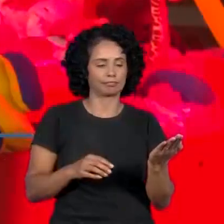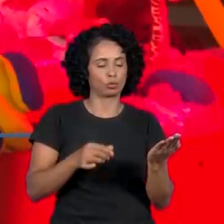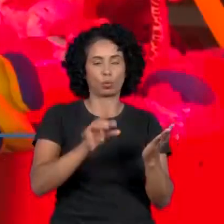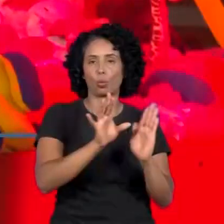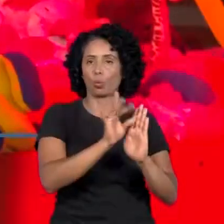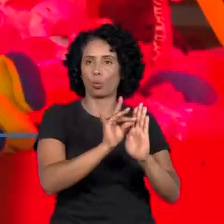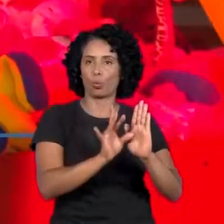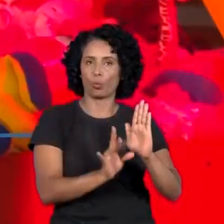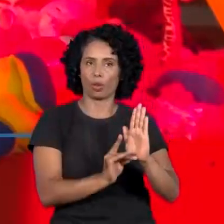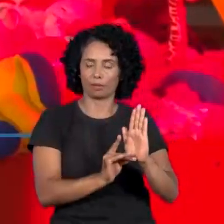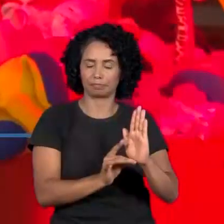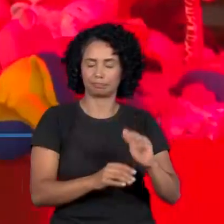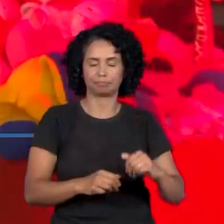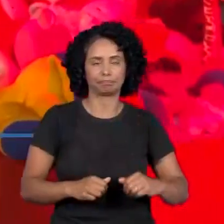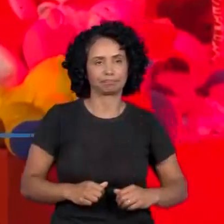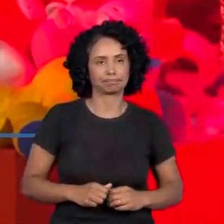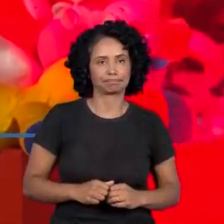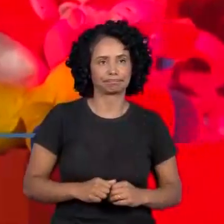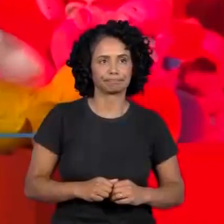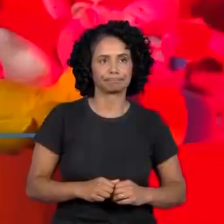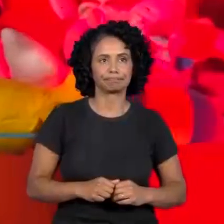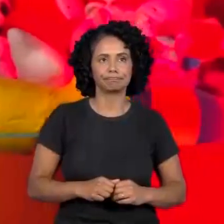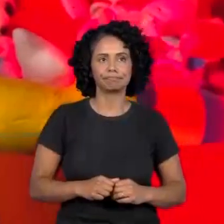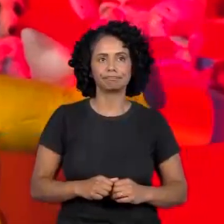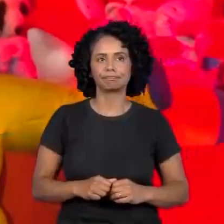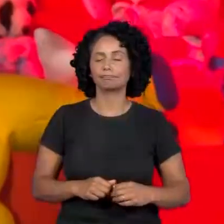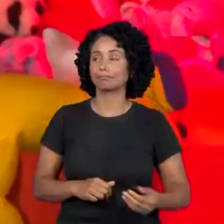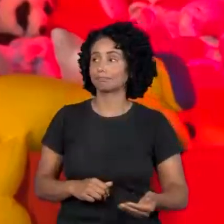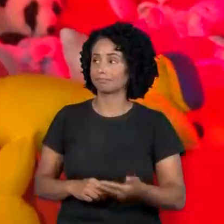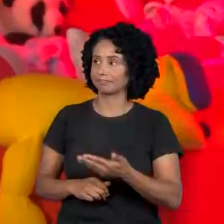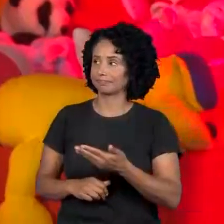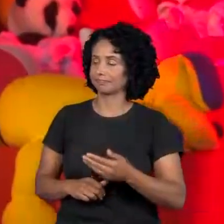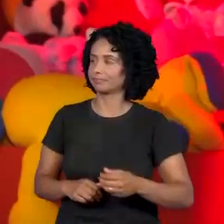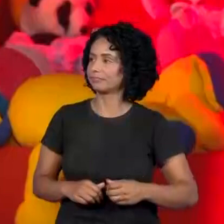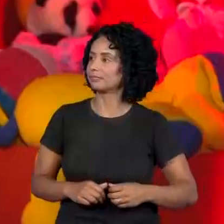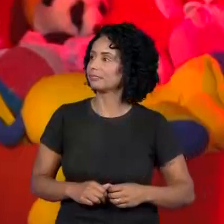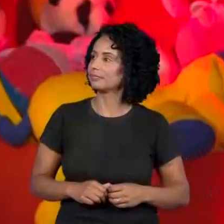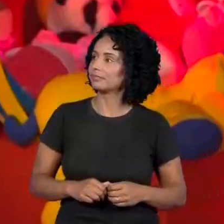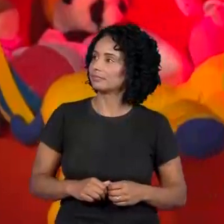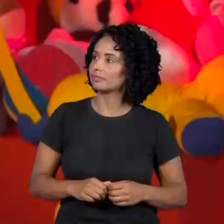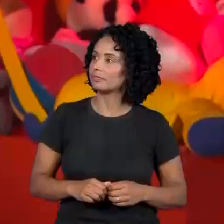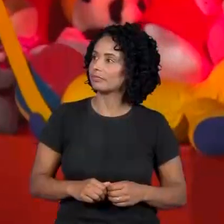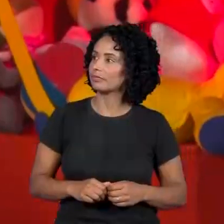opa, embaixo. Então, eu vou colar aqui, ó.